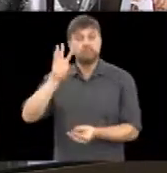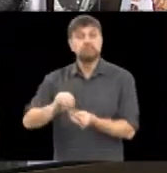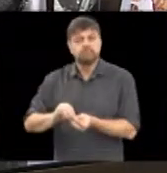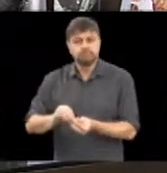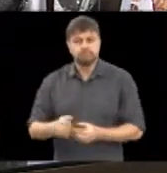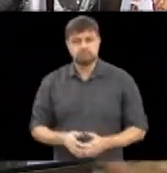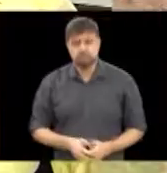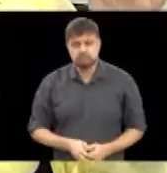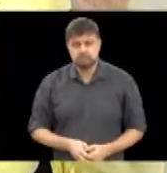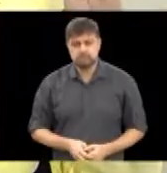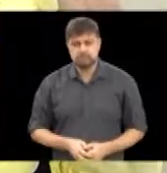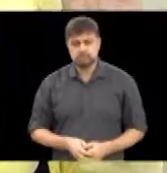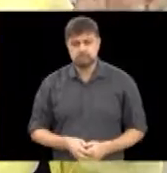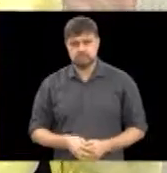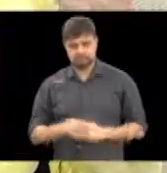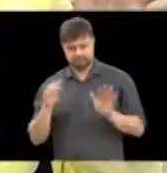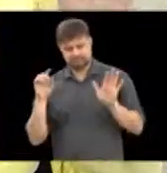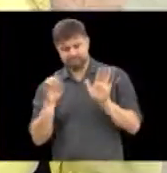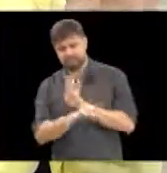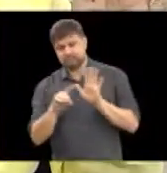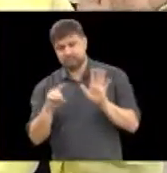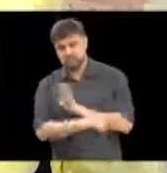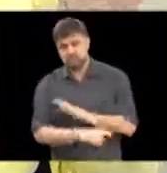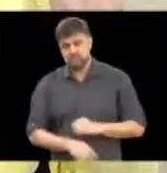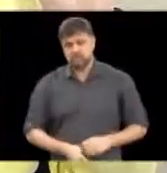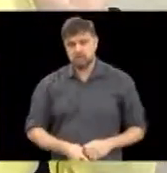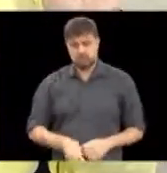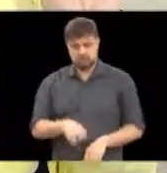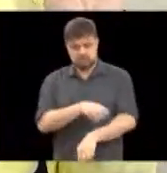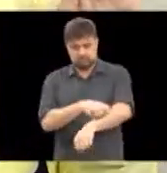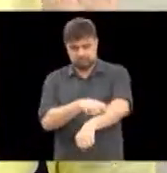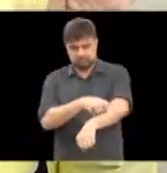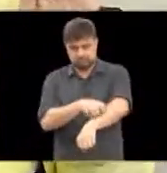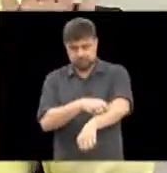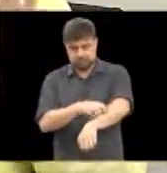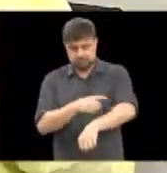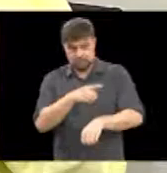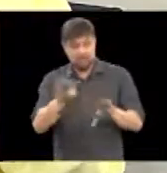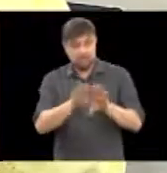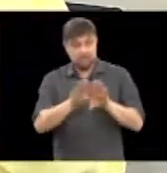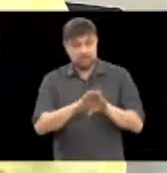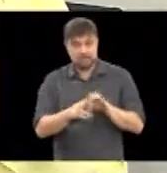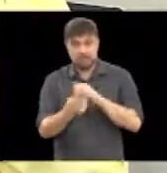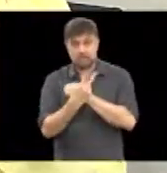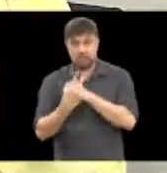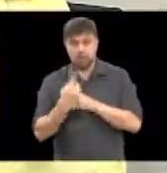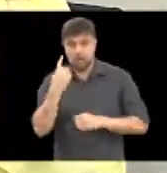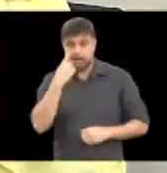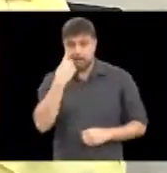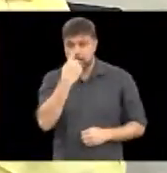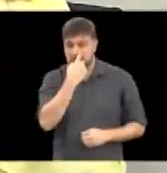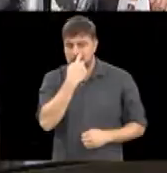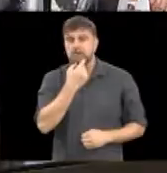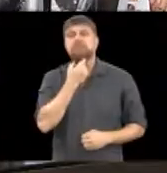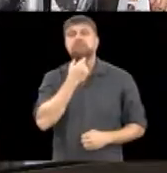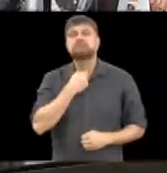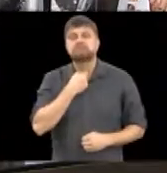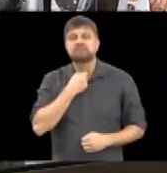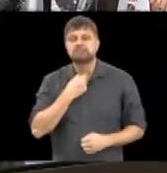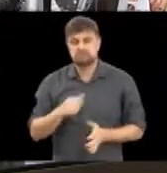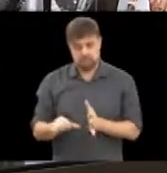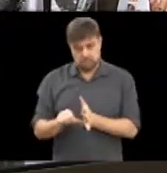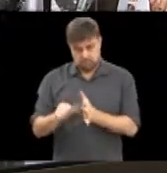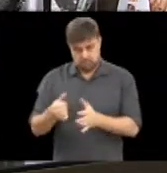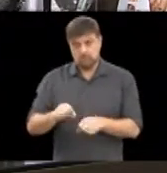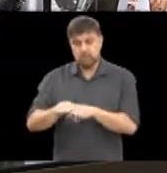para encerrar. Uhum. Doutora Marília Escudeiro, alergologista e otorrinolaringologista. O que veio primeiro? Otorrino.